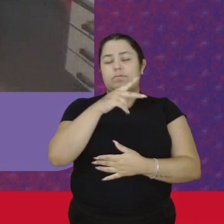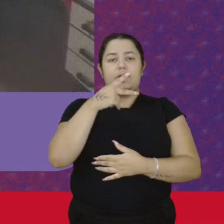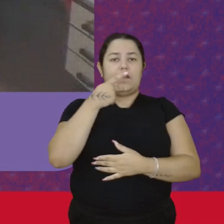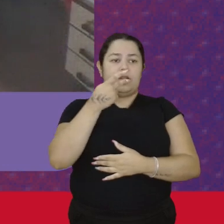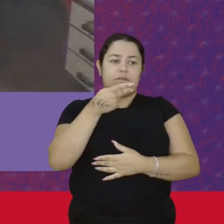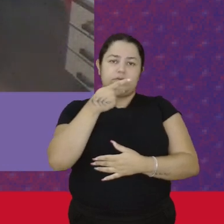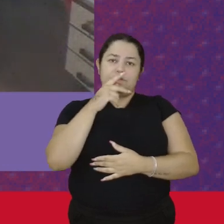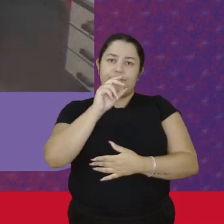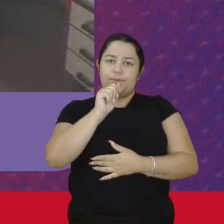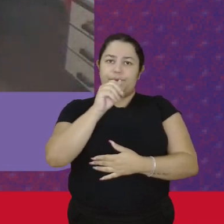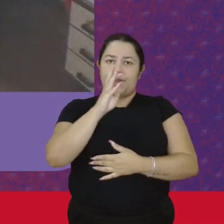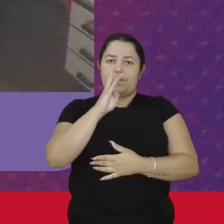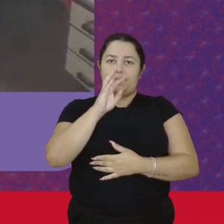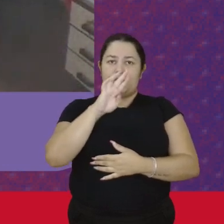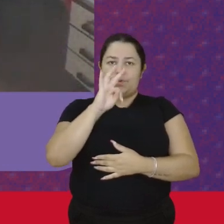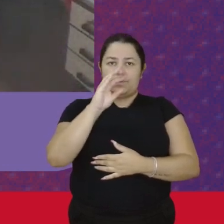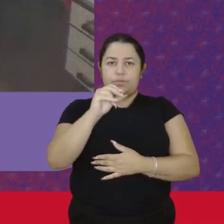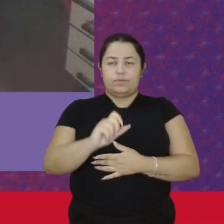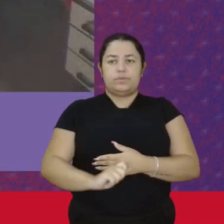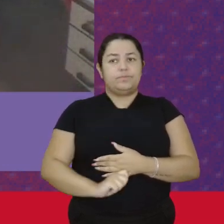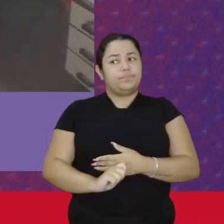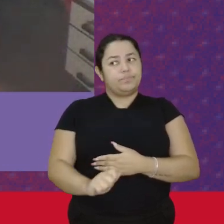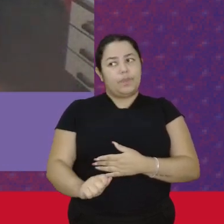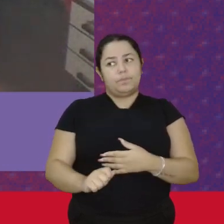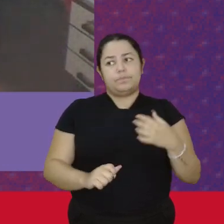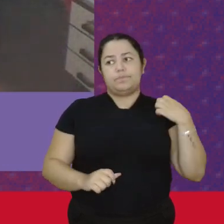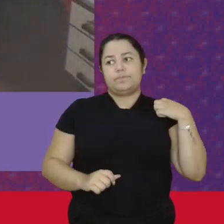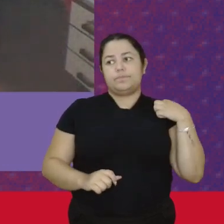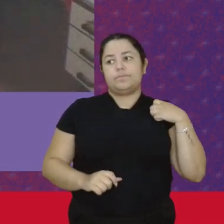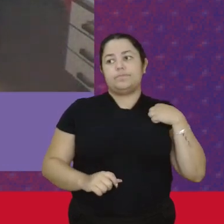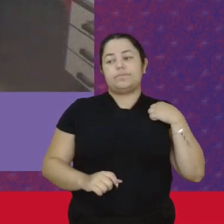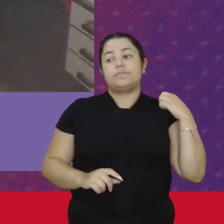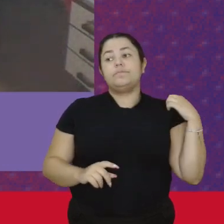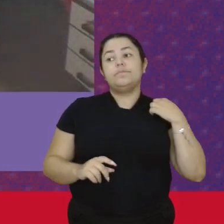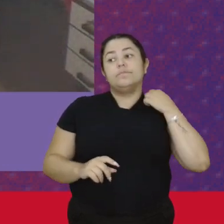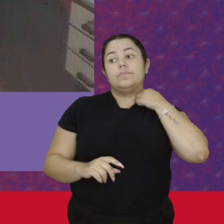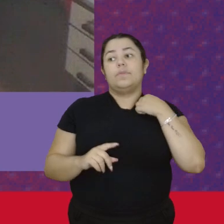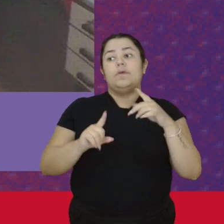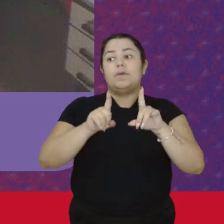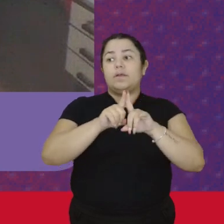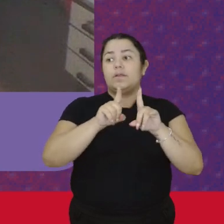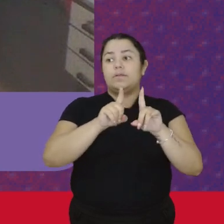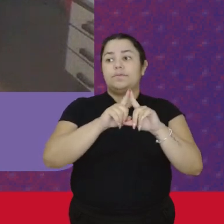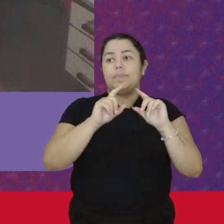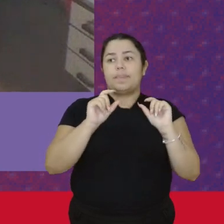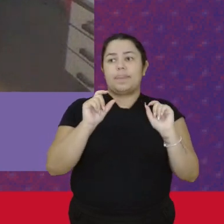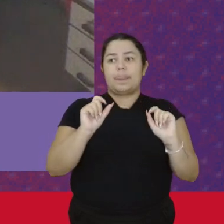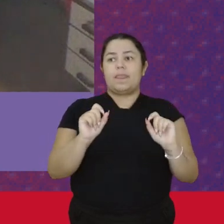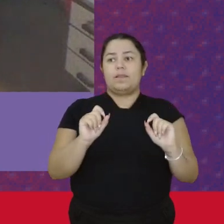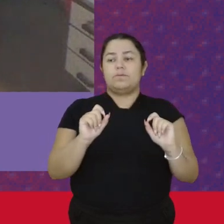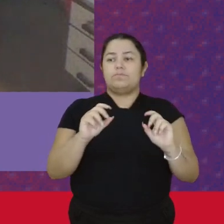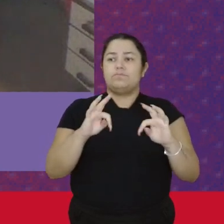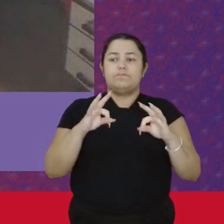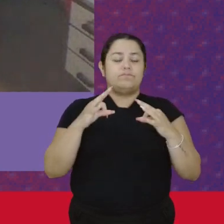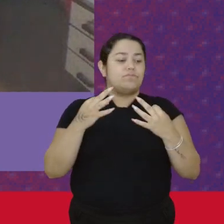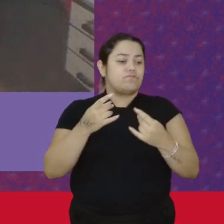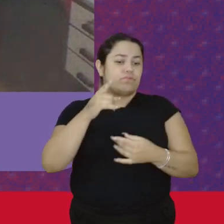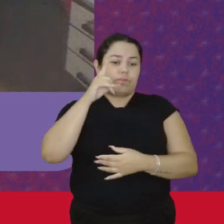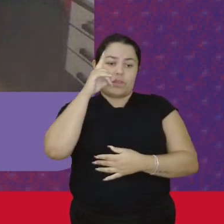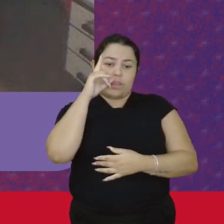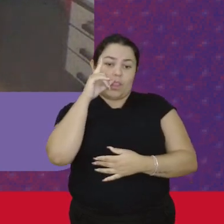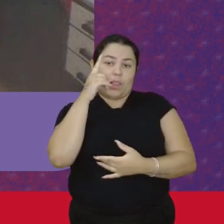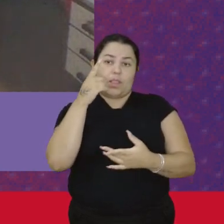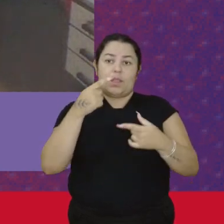aborto, legalização do aborto, não. E aí, era muito engraçado, porque toda reunião aparecia a questão do aborto, a